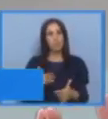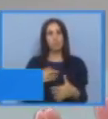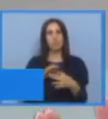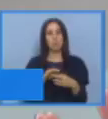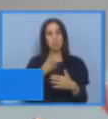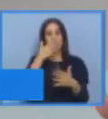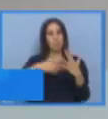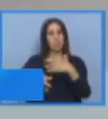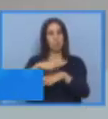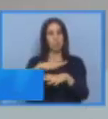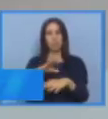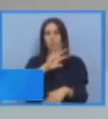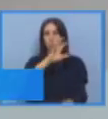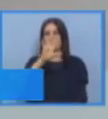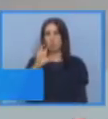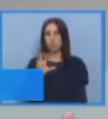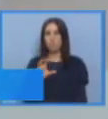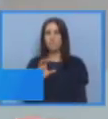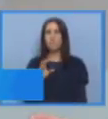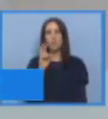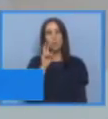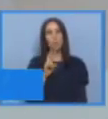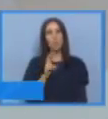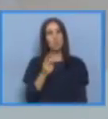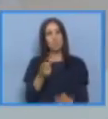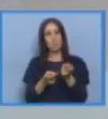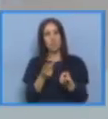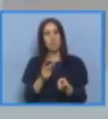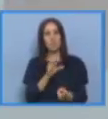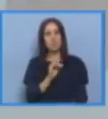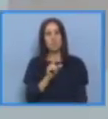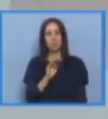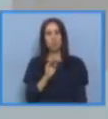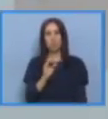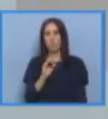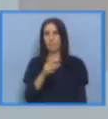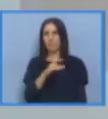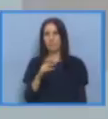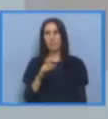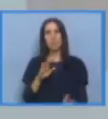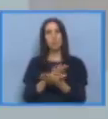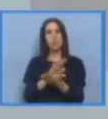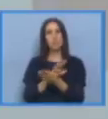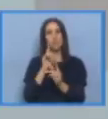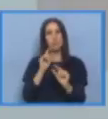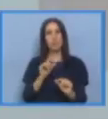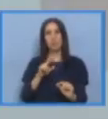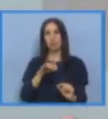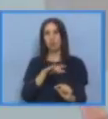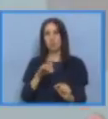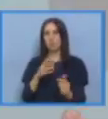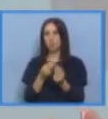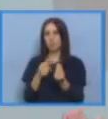solidário dos povos e das nações. É o que vamos olhar com a análise de Celso Paiva, jornalista da Renascença, que está hoje connosco,